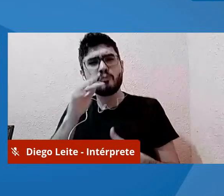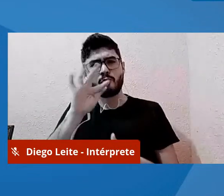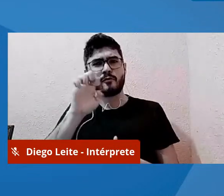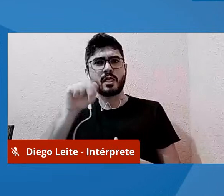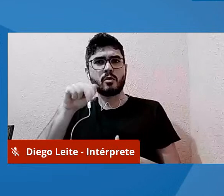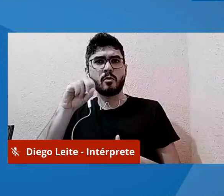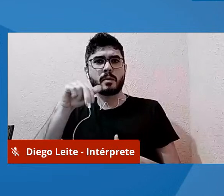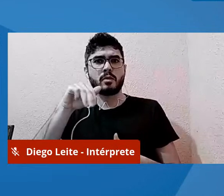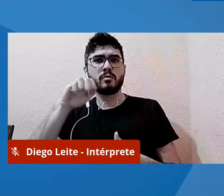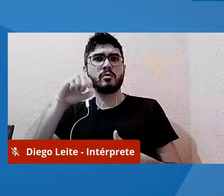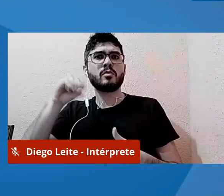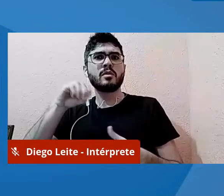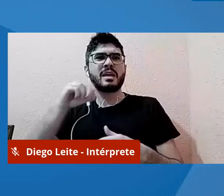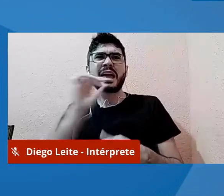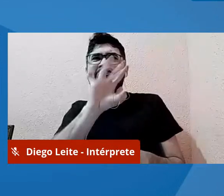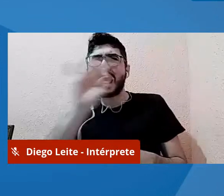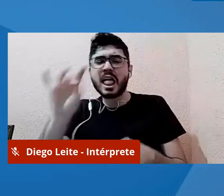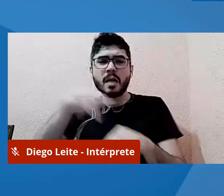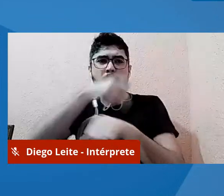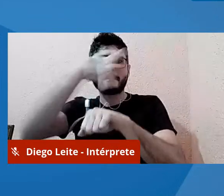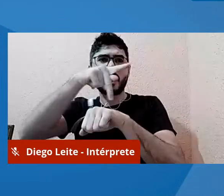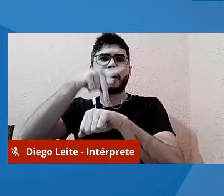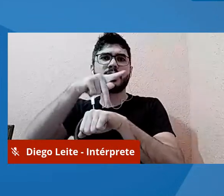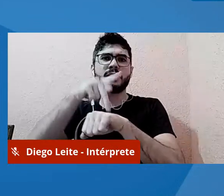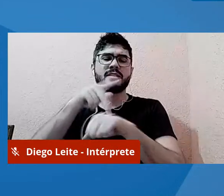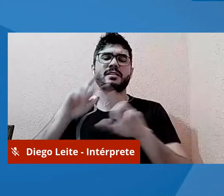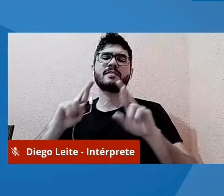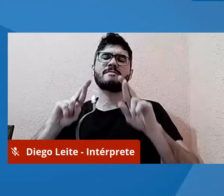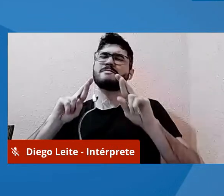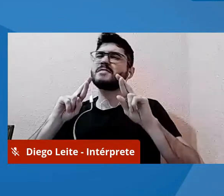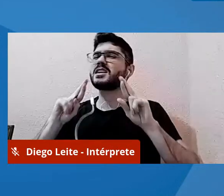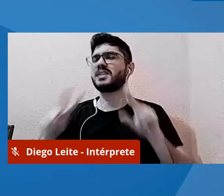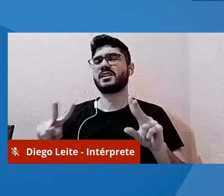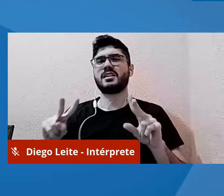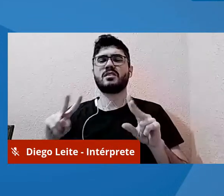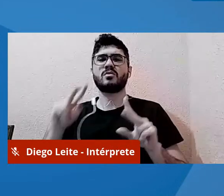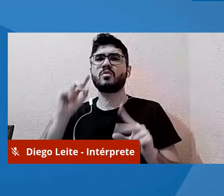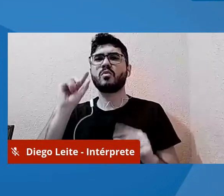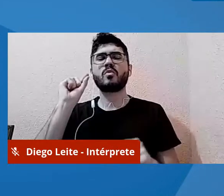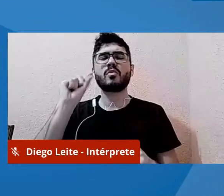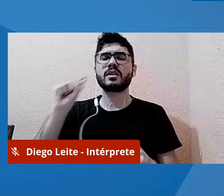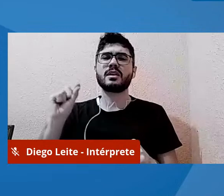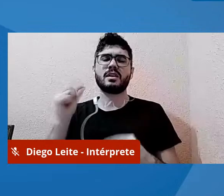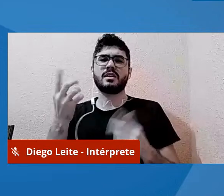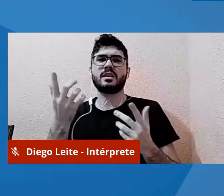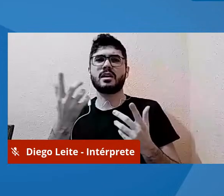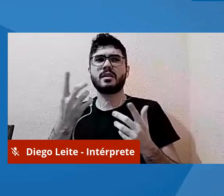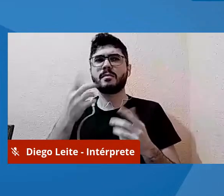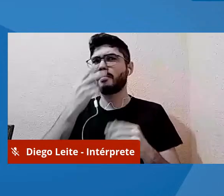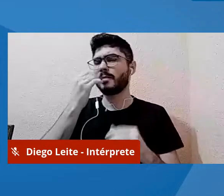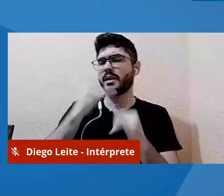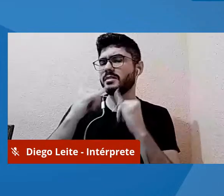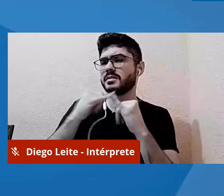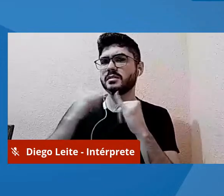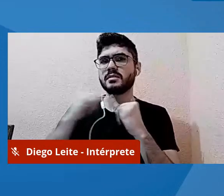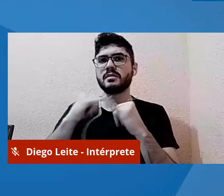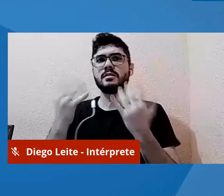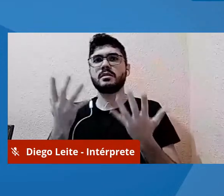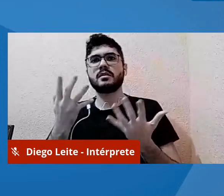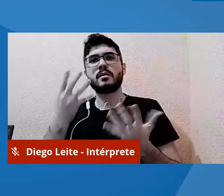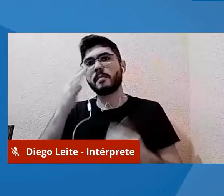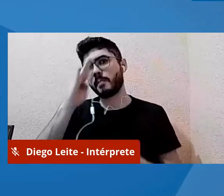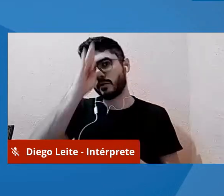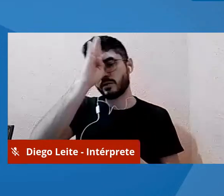país. São muito diferentes. O que há de comum entre o Bolsonaro no Brasil e o Modi